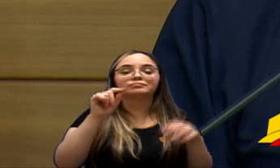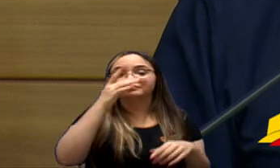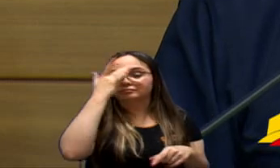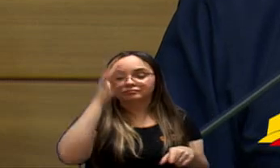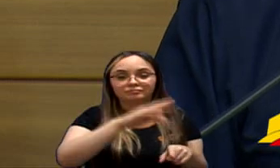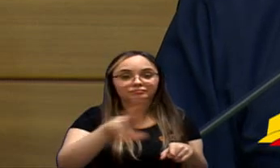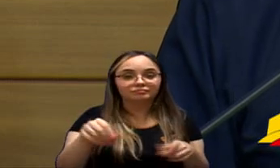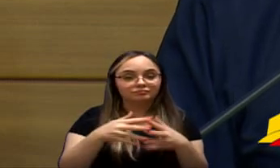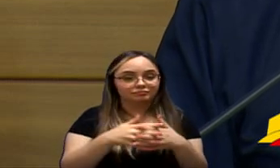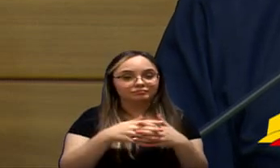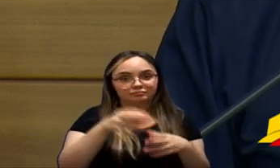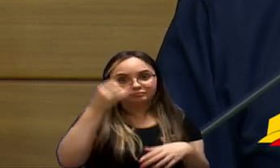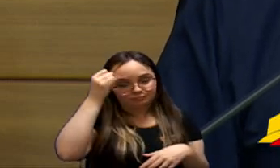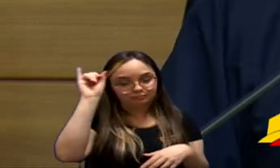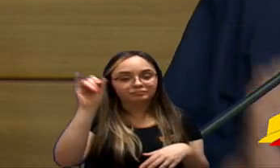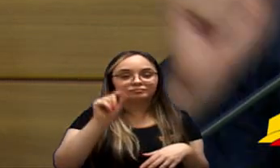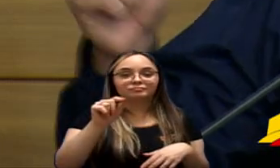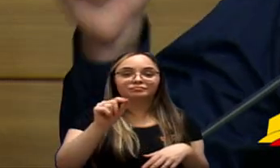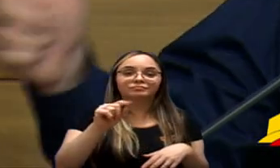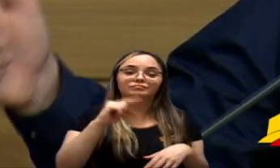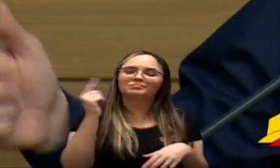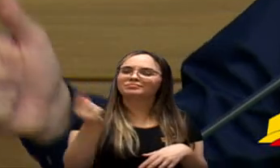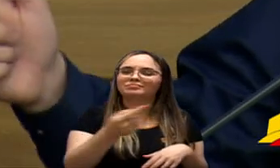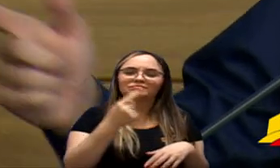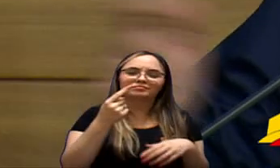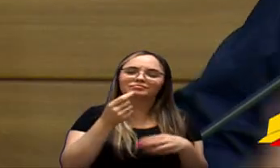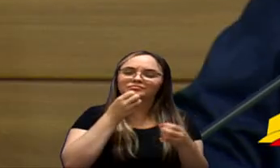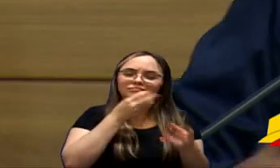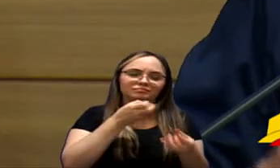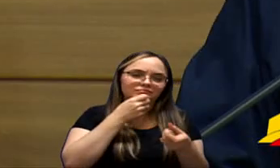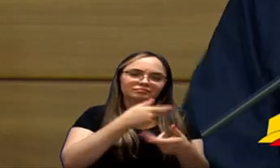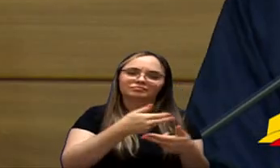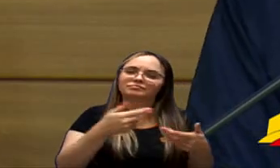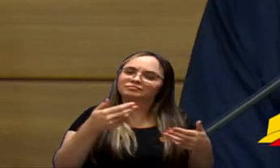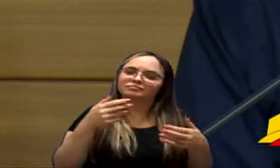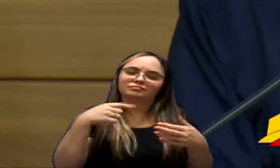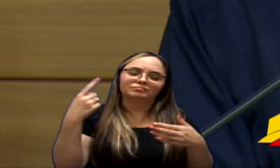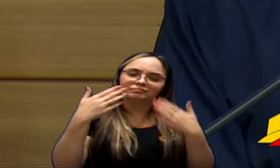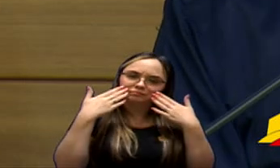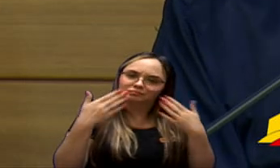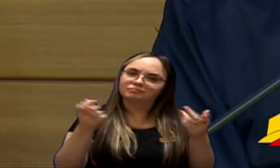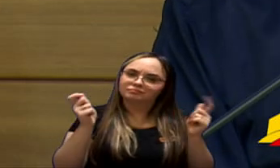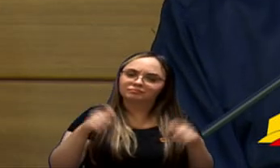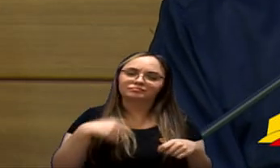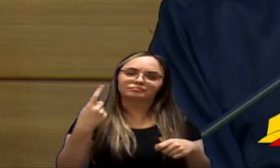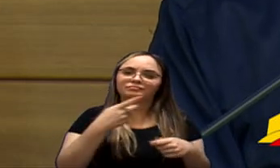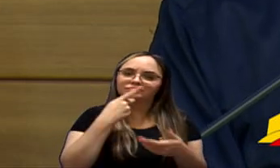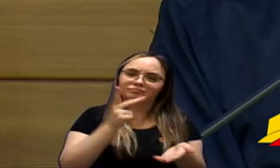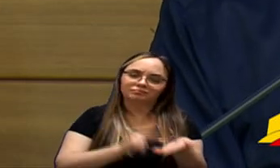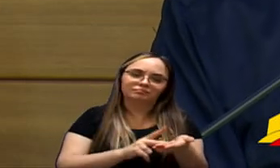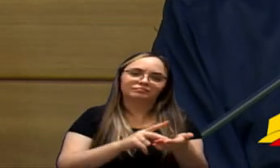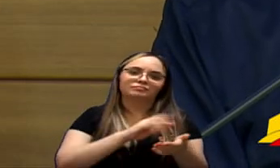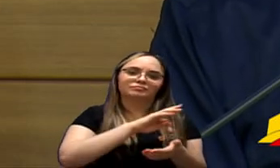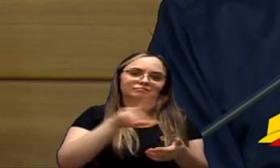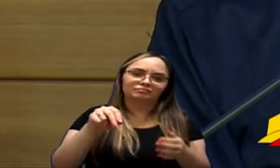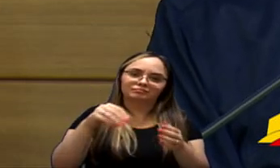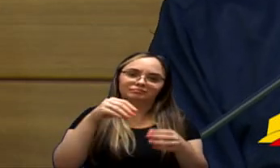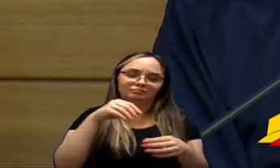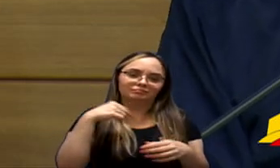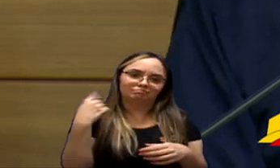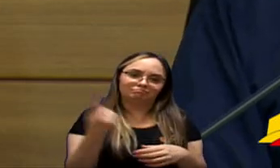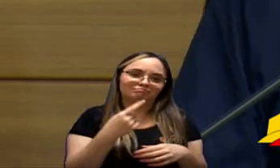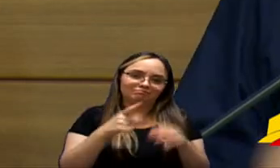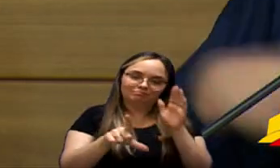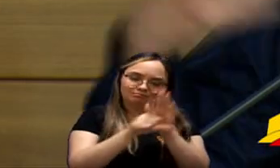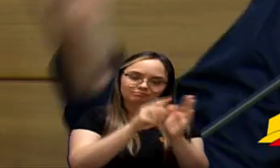confusa com as informações que estão sendo dadas aqui, e todas elas são transparentes, todas elas podem ser prestadas dentro dos órgãos legais, dentro das